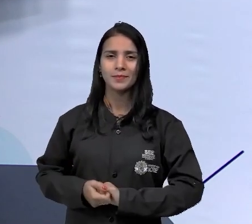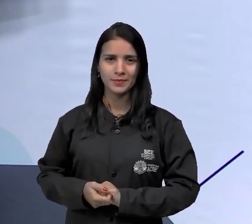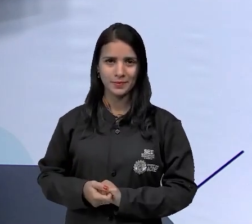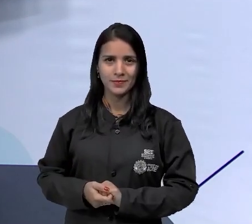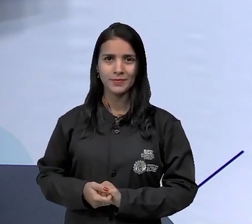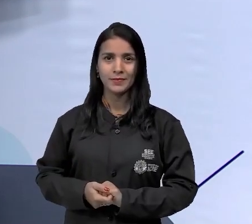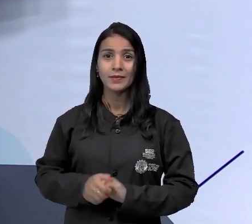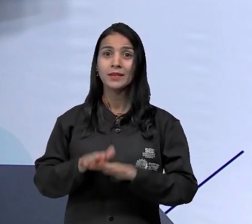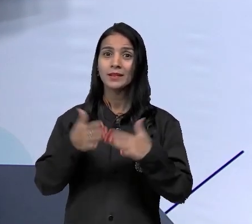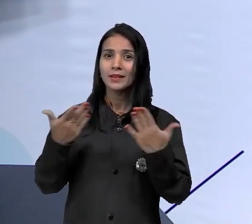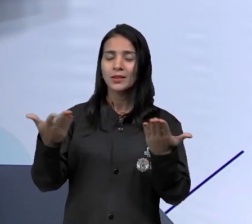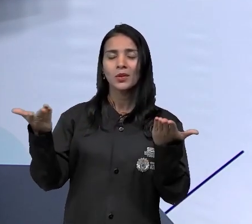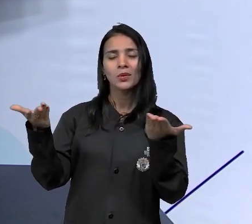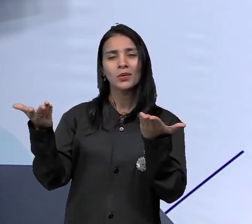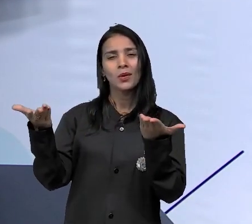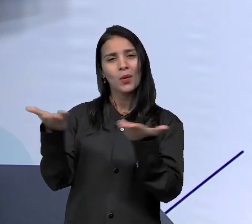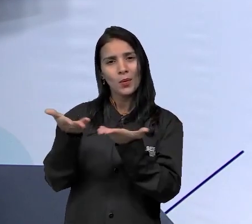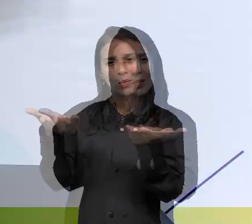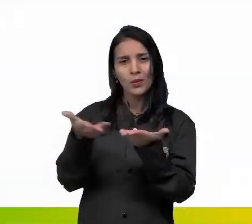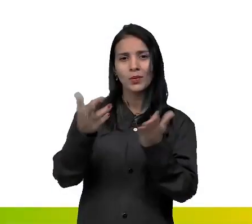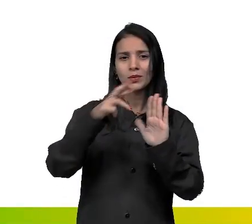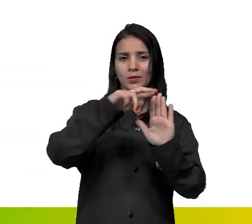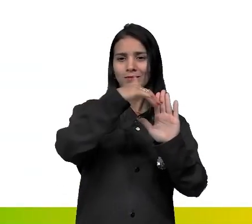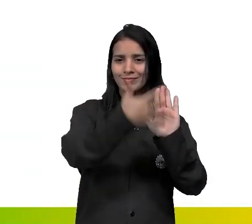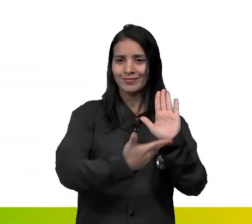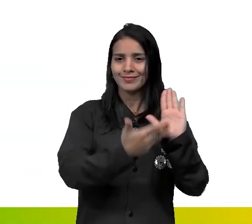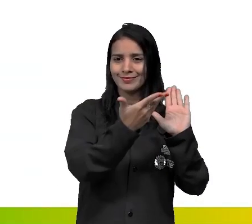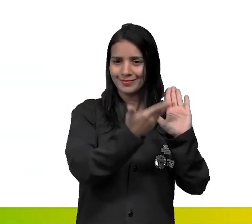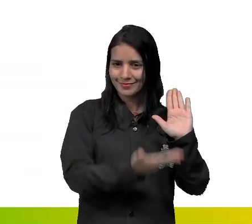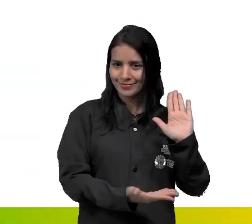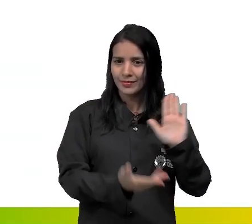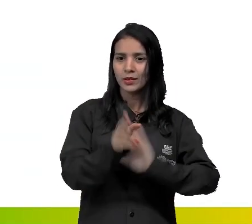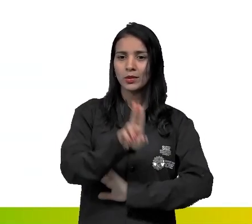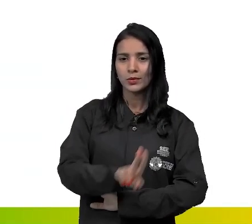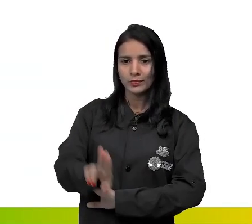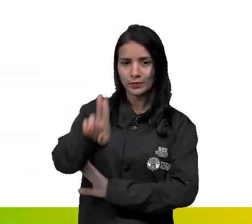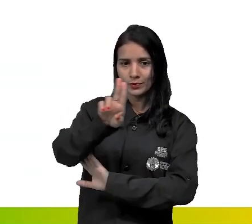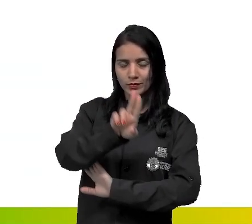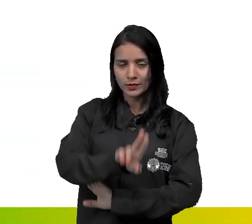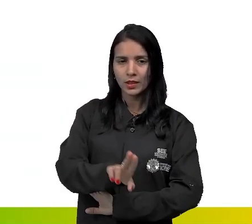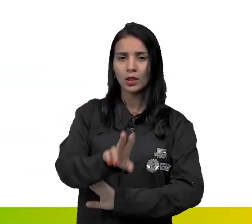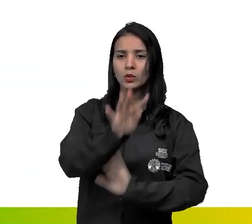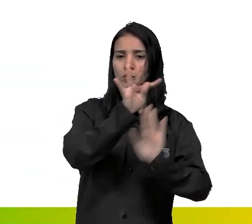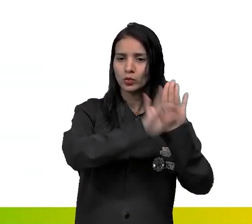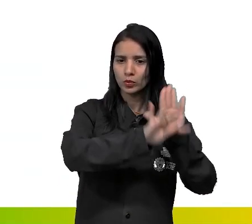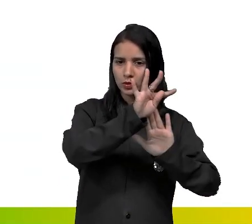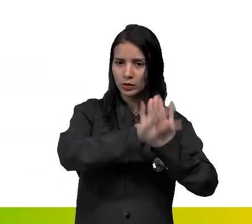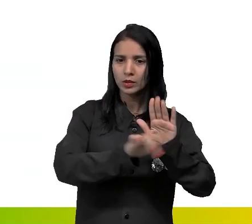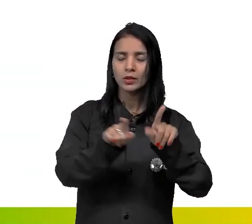Então, essas foram as nossas referências utilizadas tanto para o texto como para as